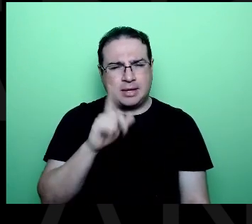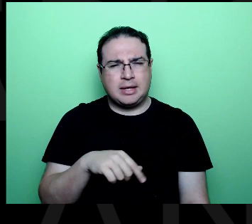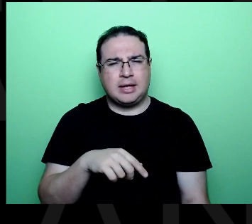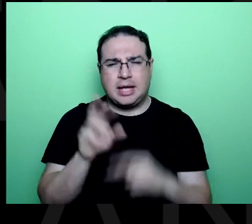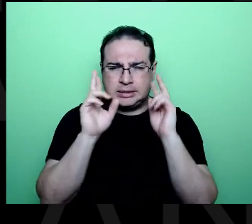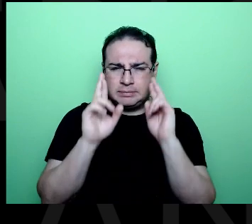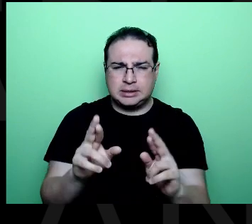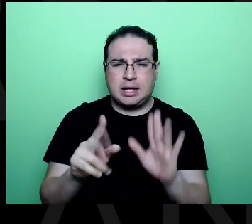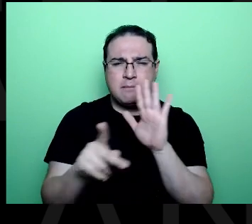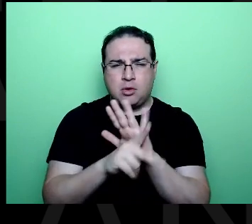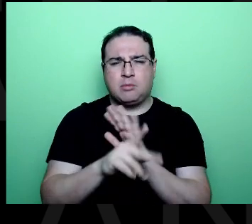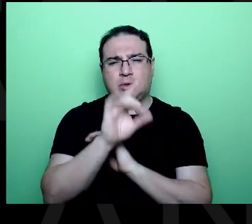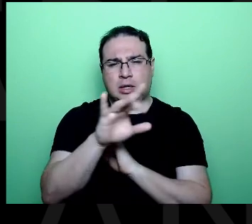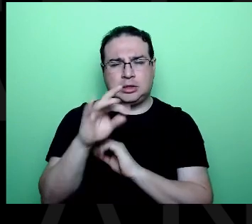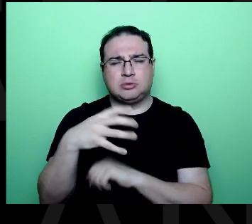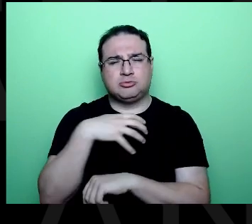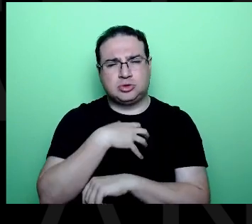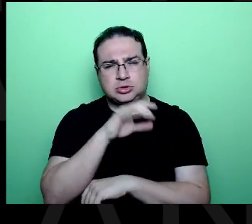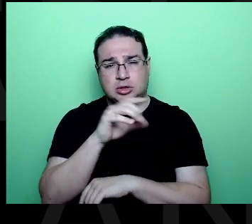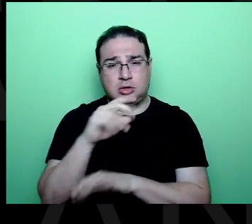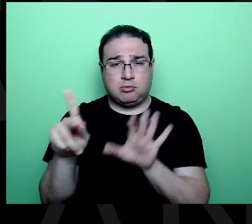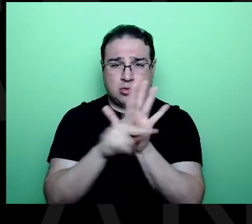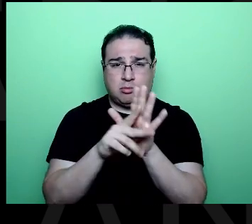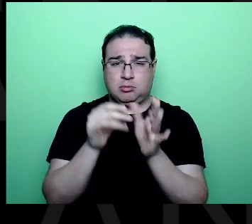respeitar essa natureza de cada um, né? O próprio